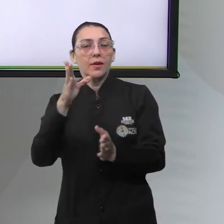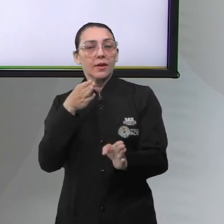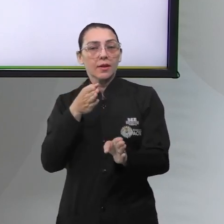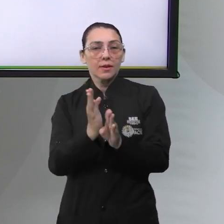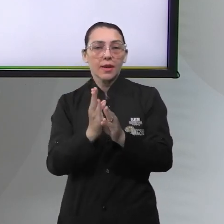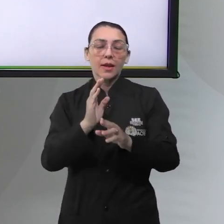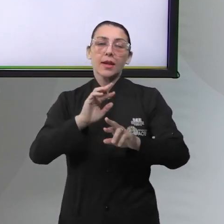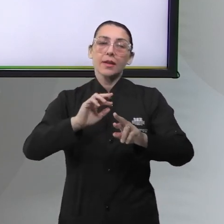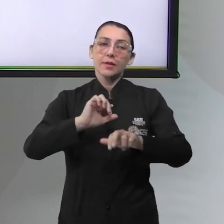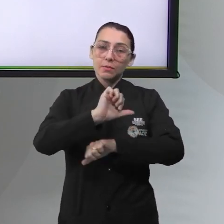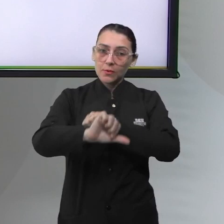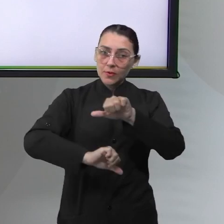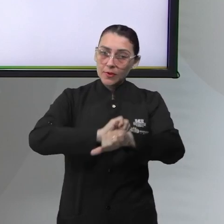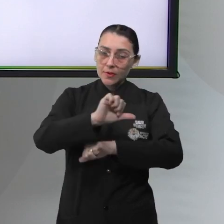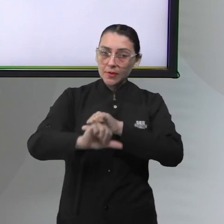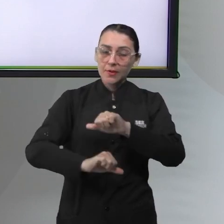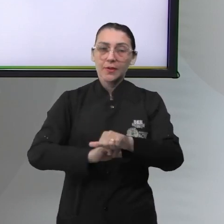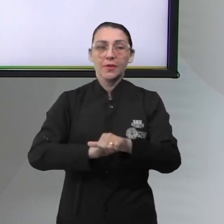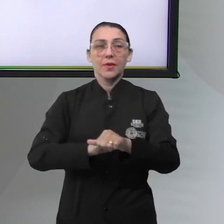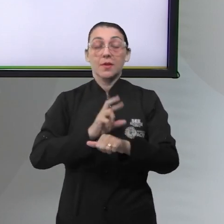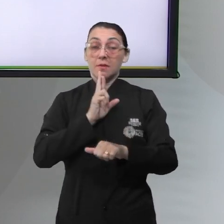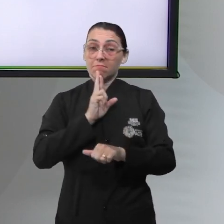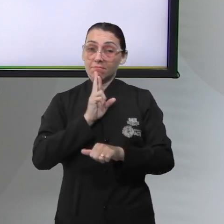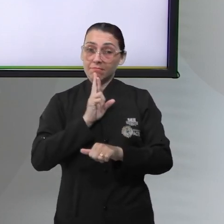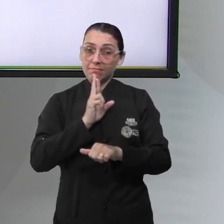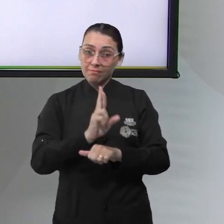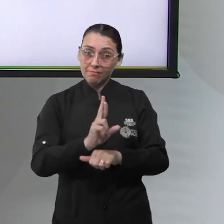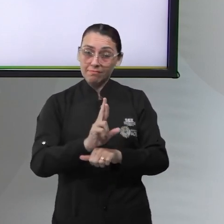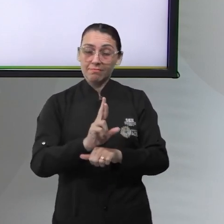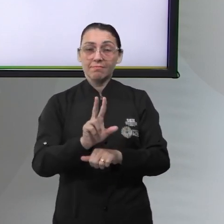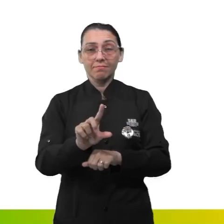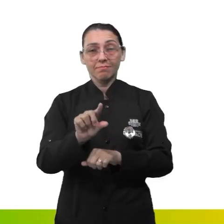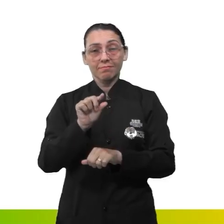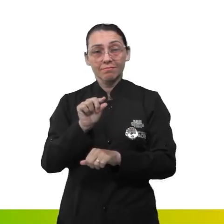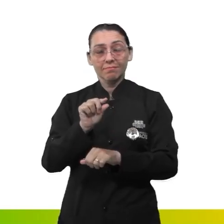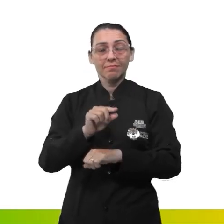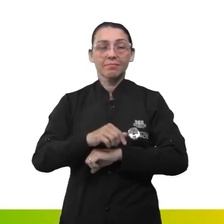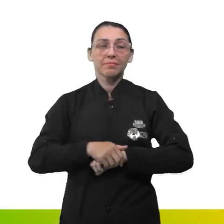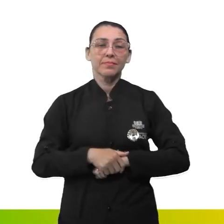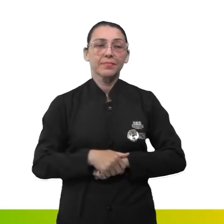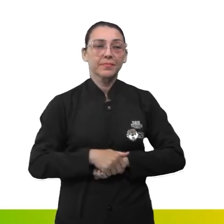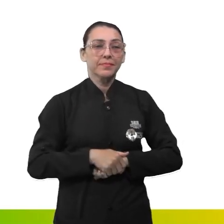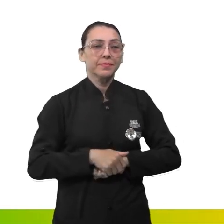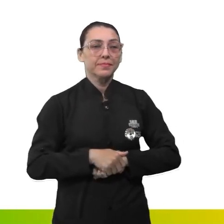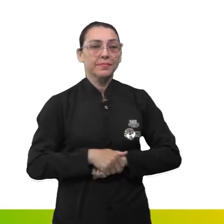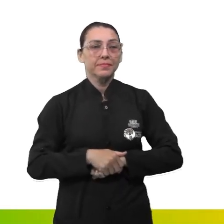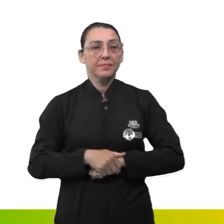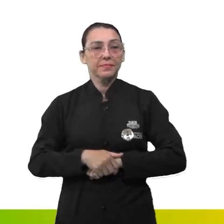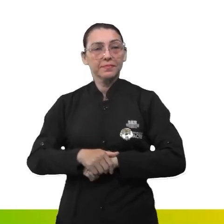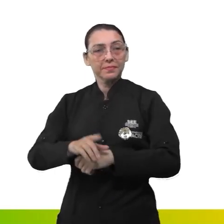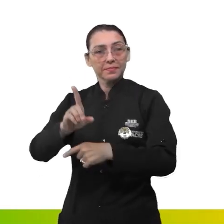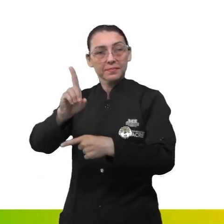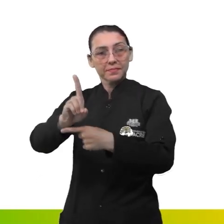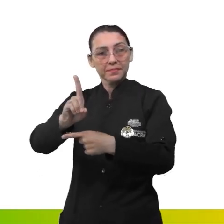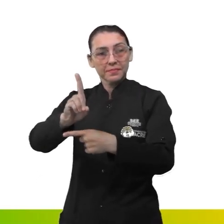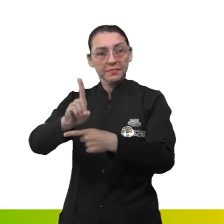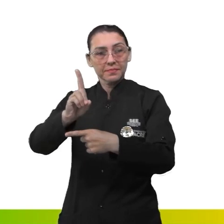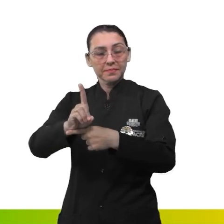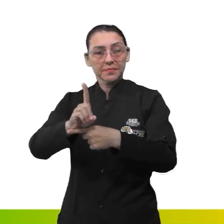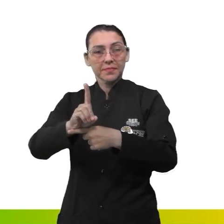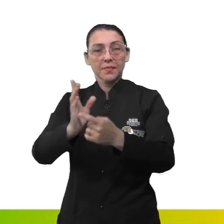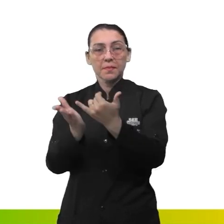as mudanças. Feitas essas considerações, vamos visualizar qual a alternativa correta está expressa na